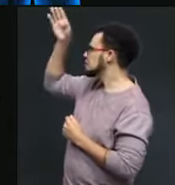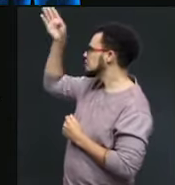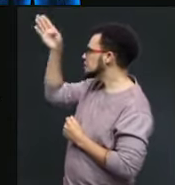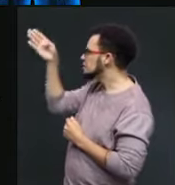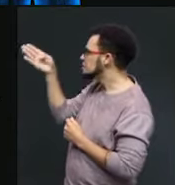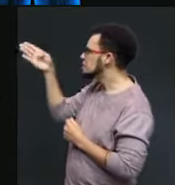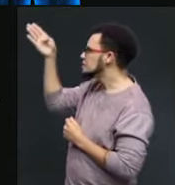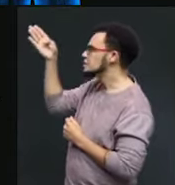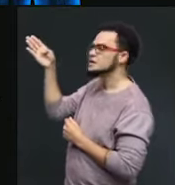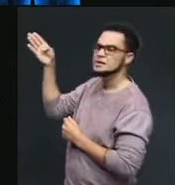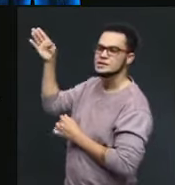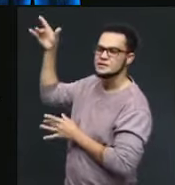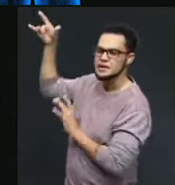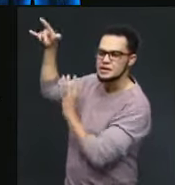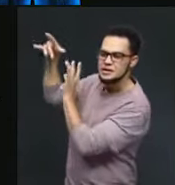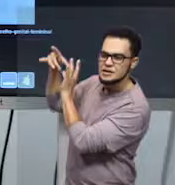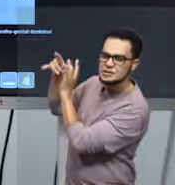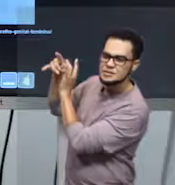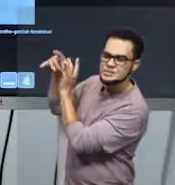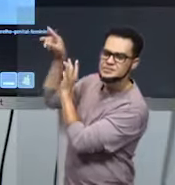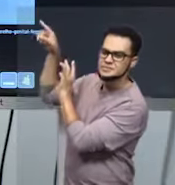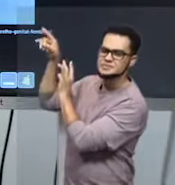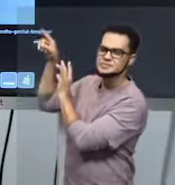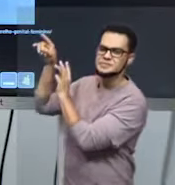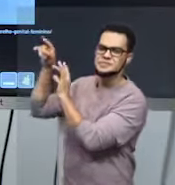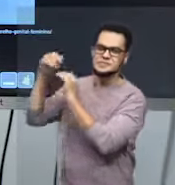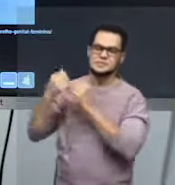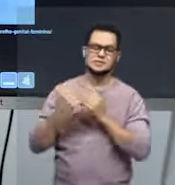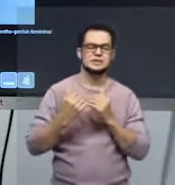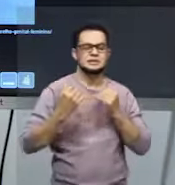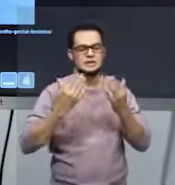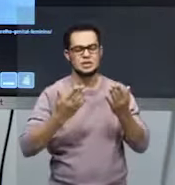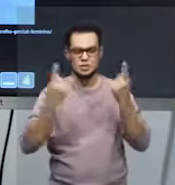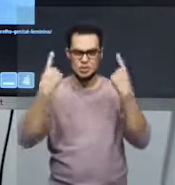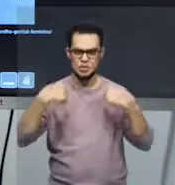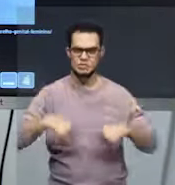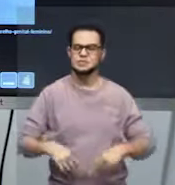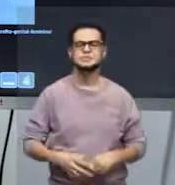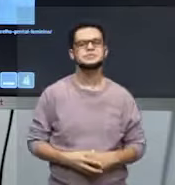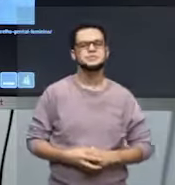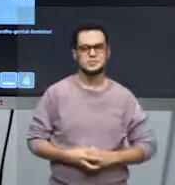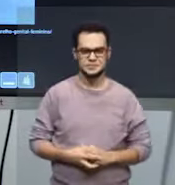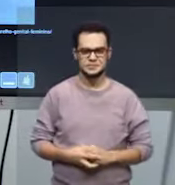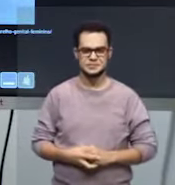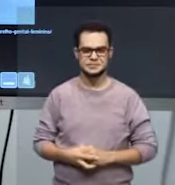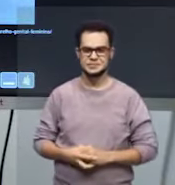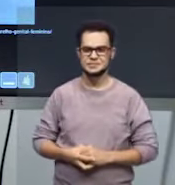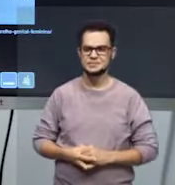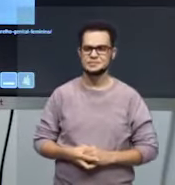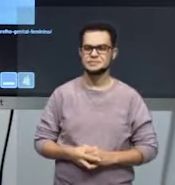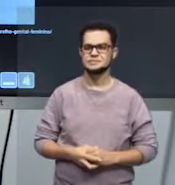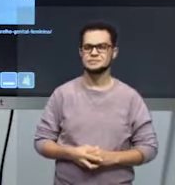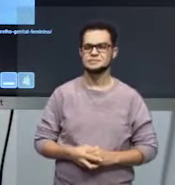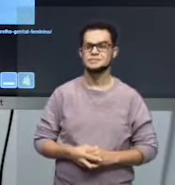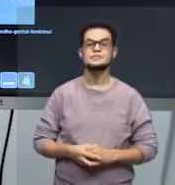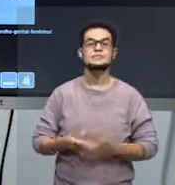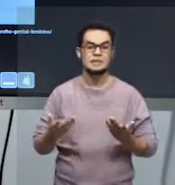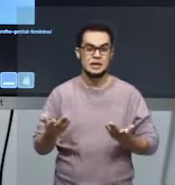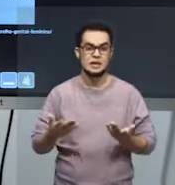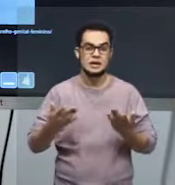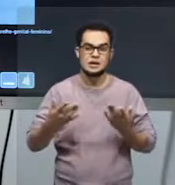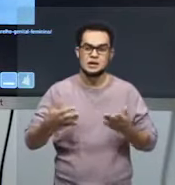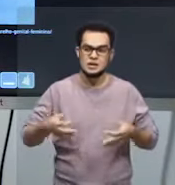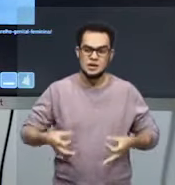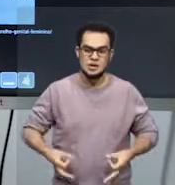se comunicar aqui com a parte externa do corpo, tá certo? E o útero, gente,